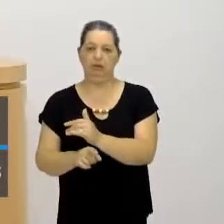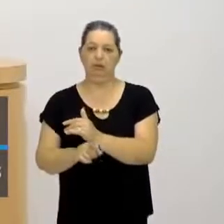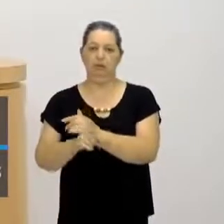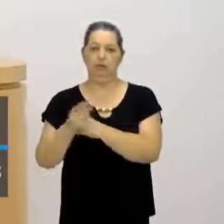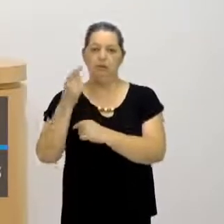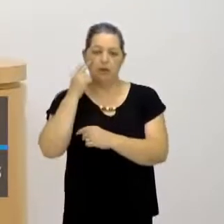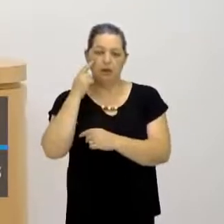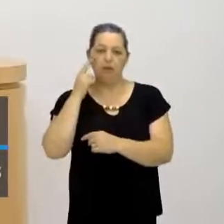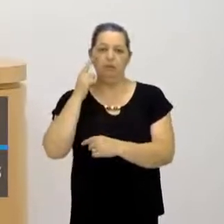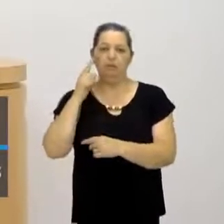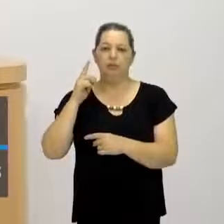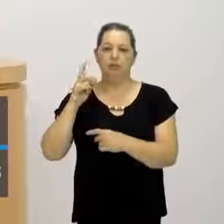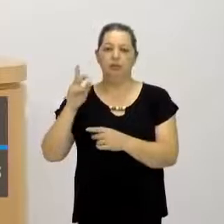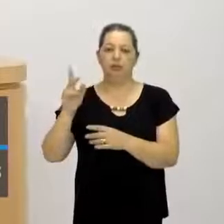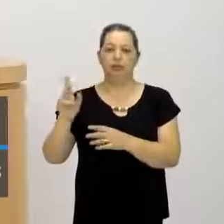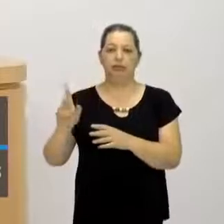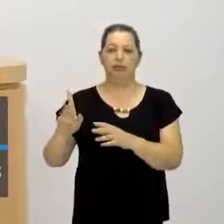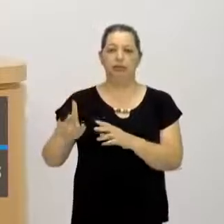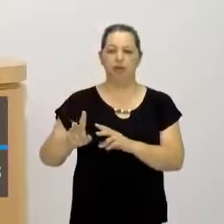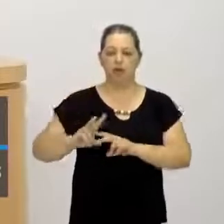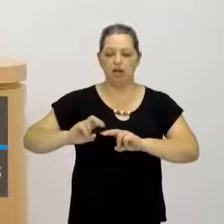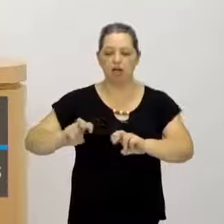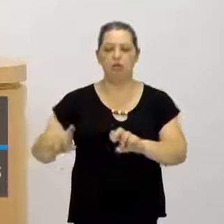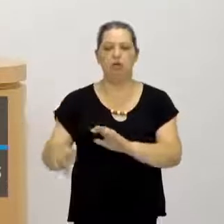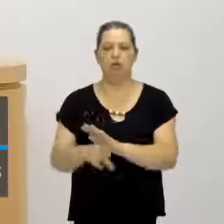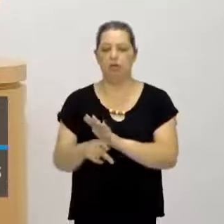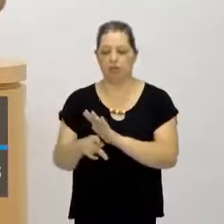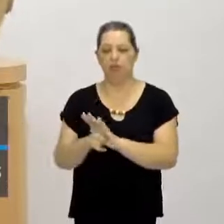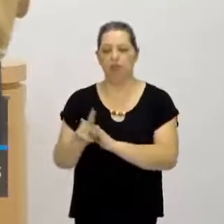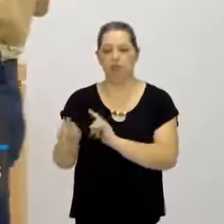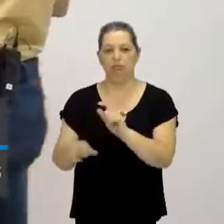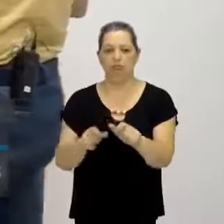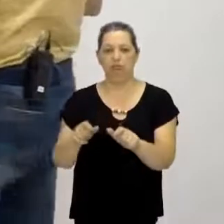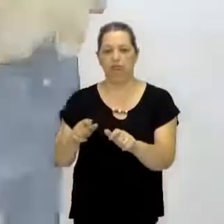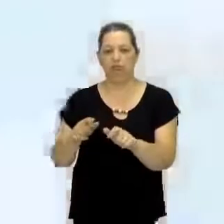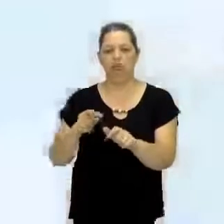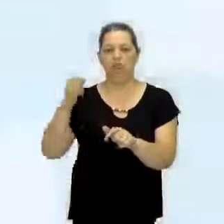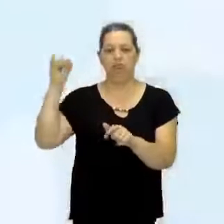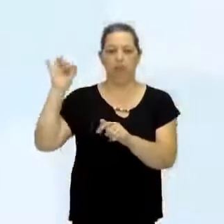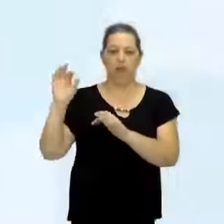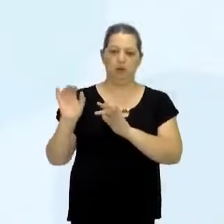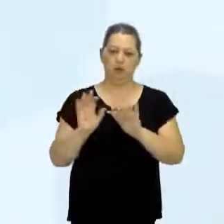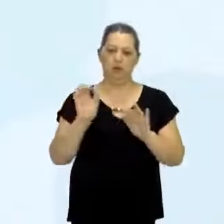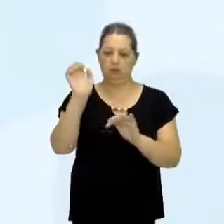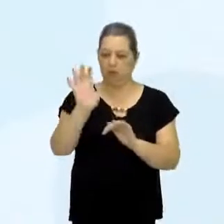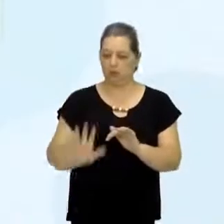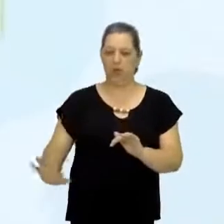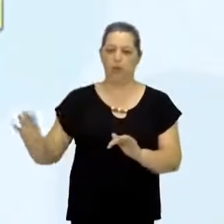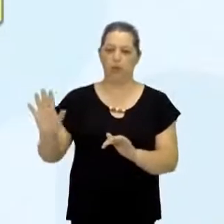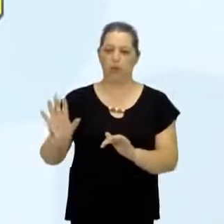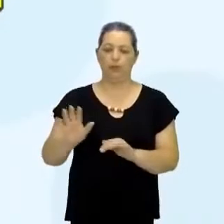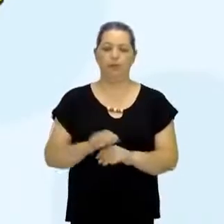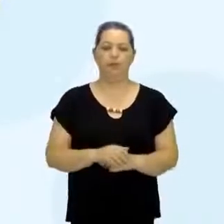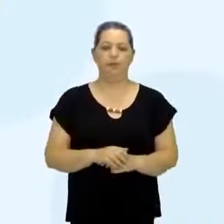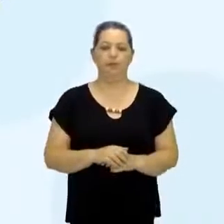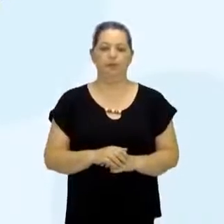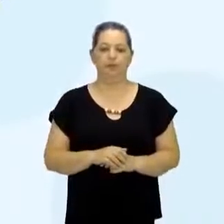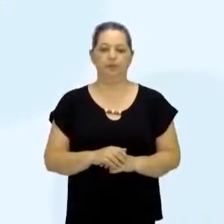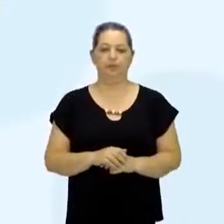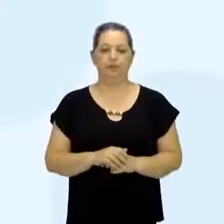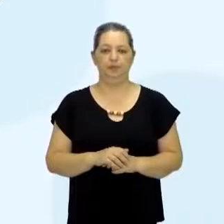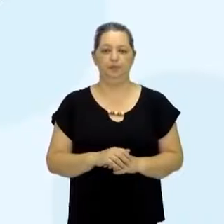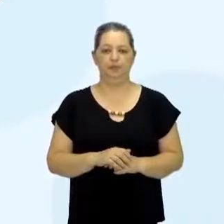desse excedente de pessoas para poderem sair, então, nesse projeto de imigração europeia. Continua apertando aqui para nós,